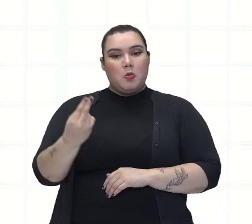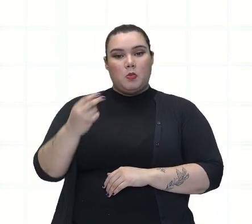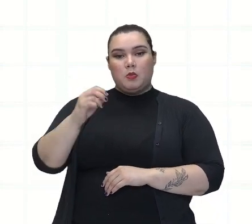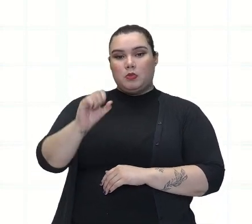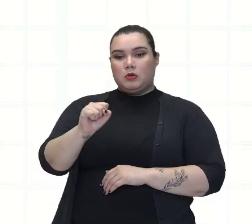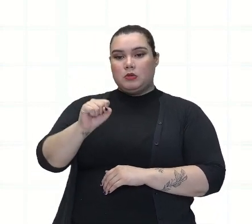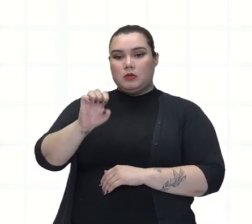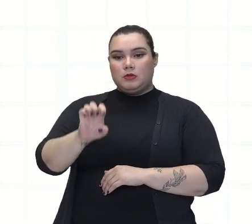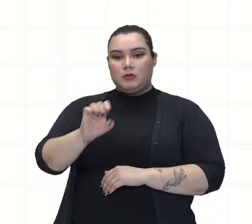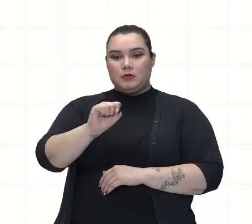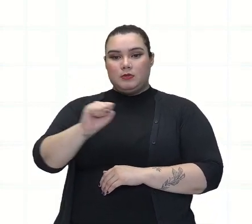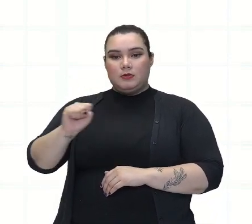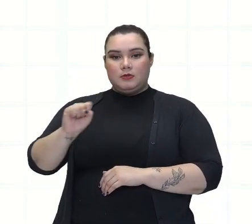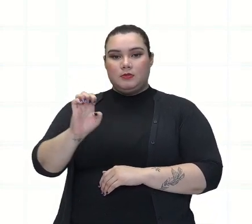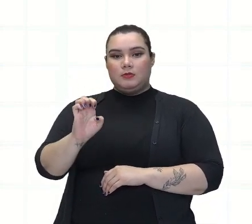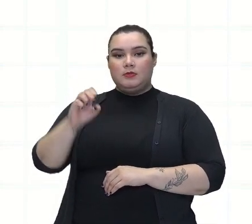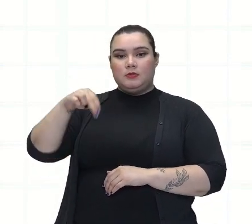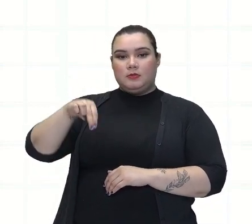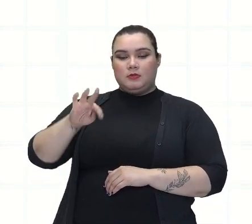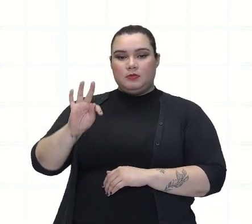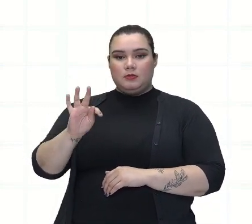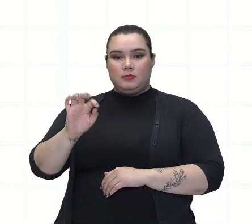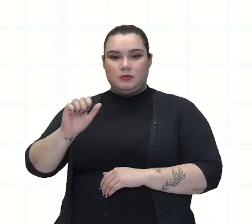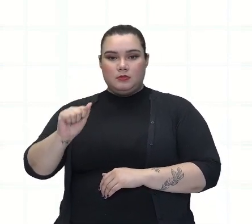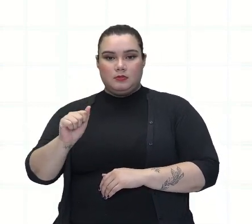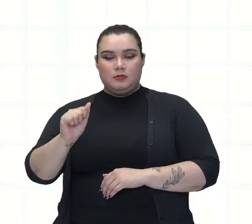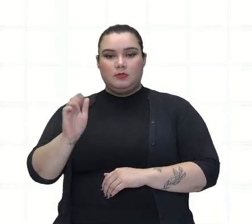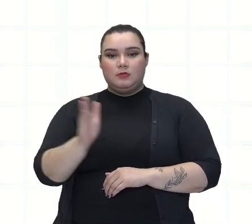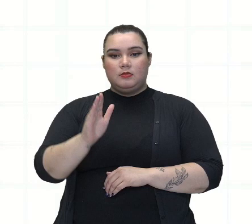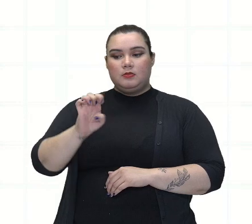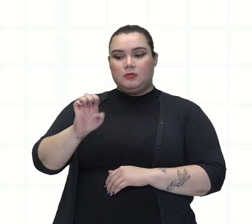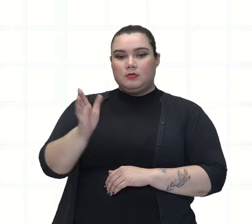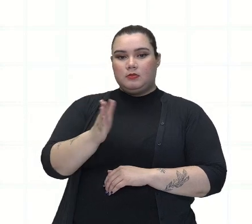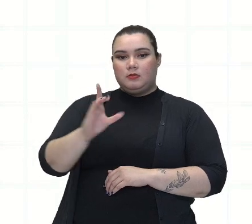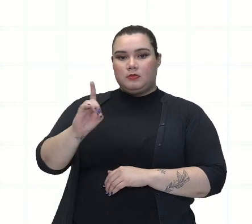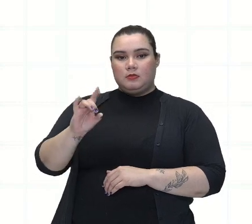Então, aqui é o ser, ele é o substantivo.